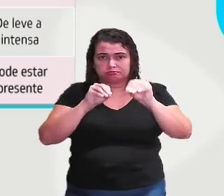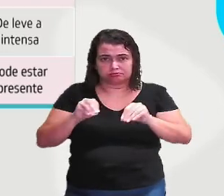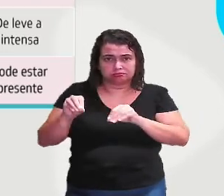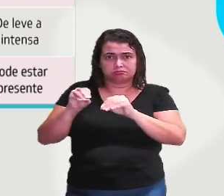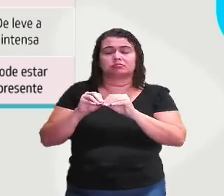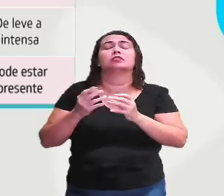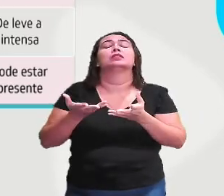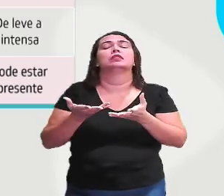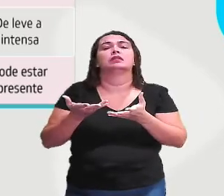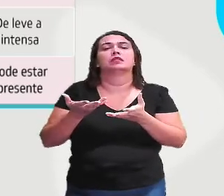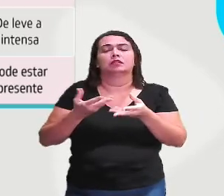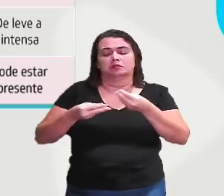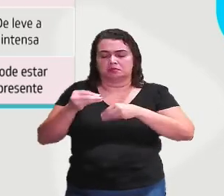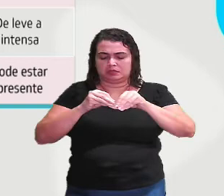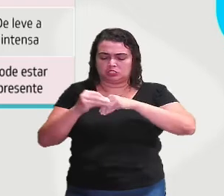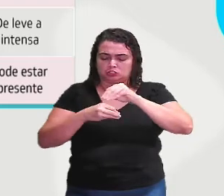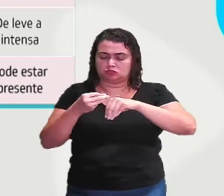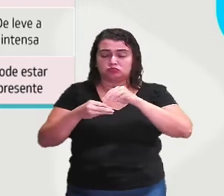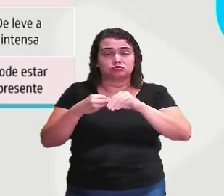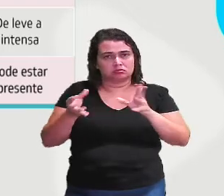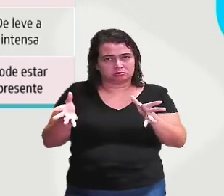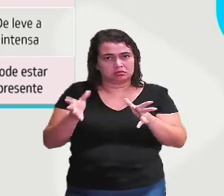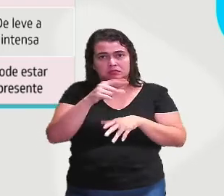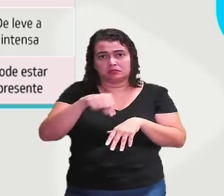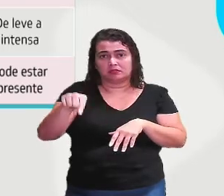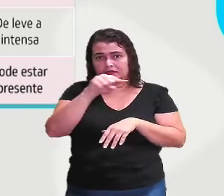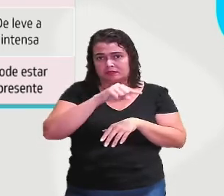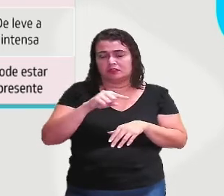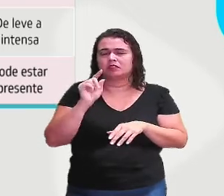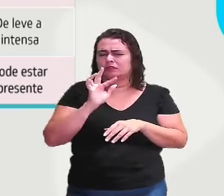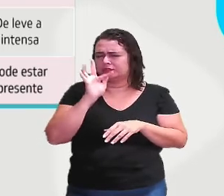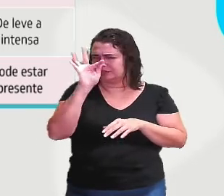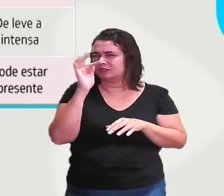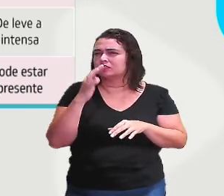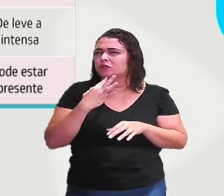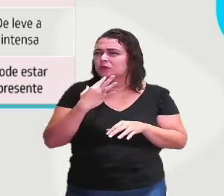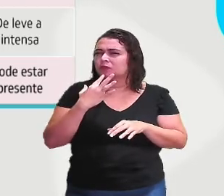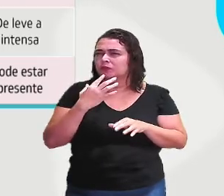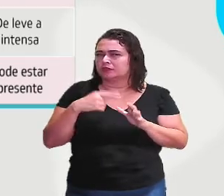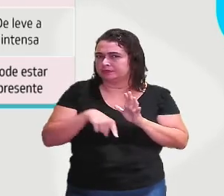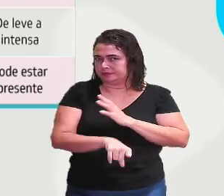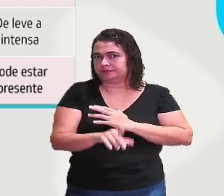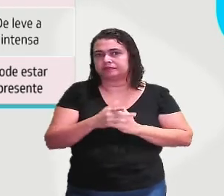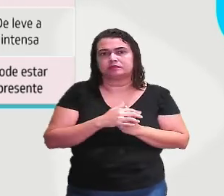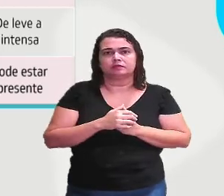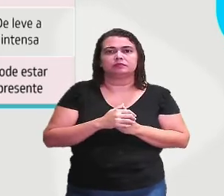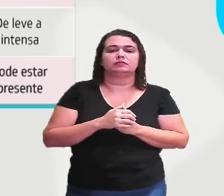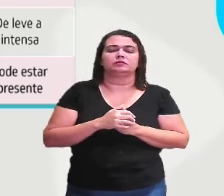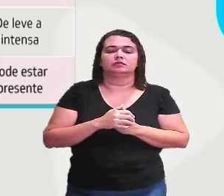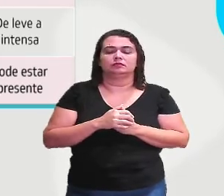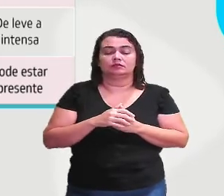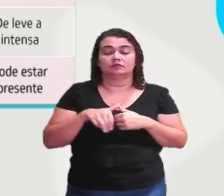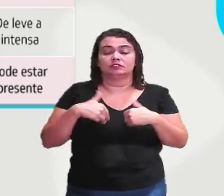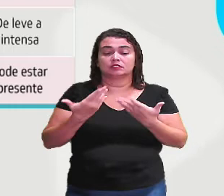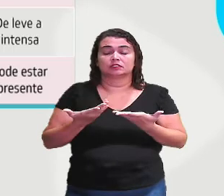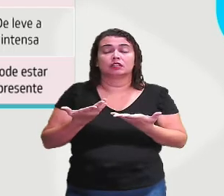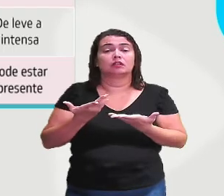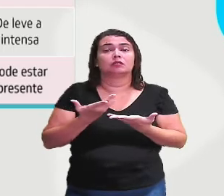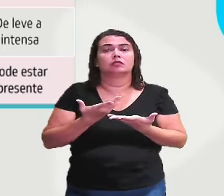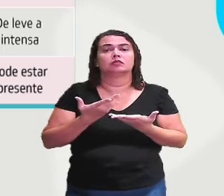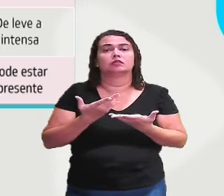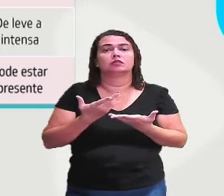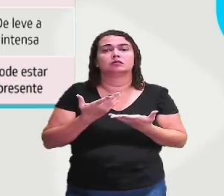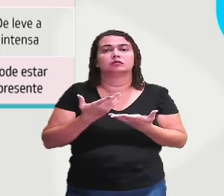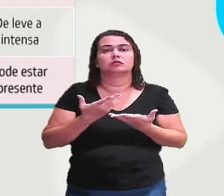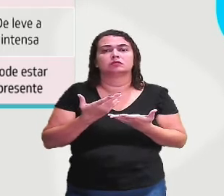que, com certeza, futuramente você vai poder aprofundar isso mais. Mas aí, ó, pensa nisso. Surge a partir do 4º dia. Isso quando